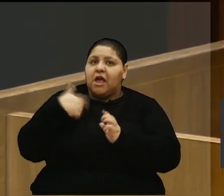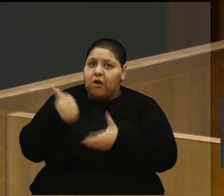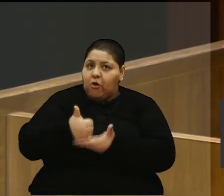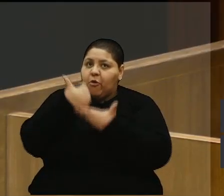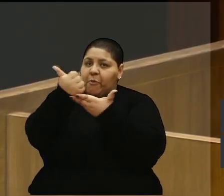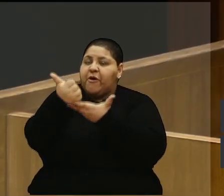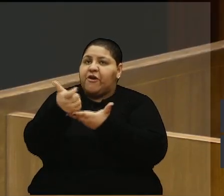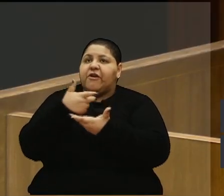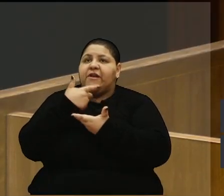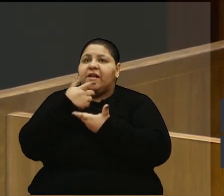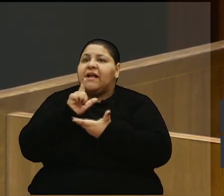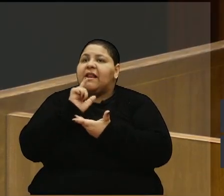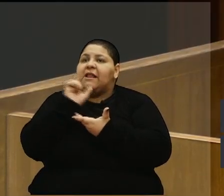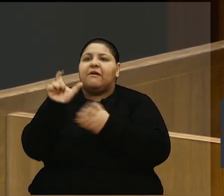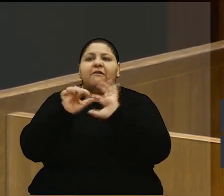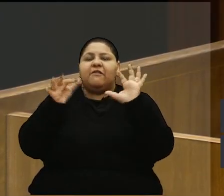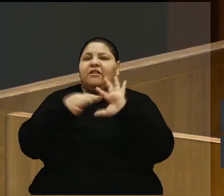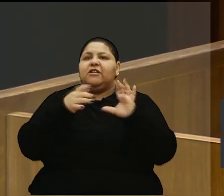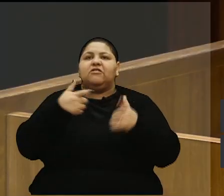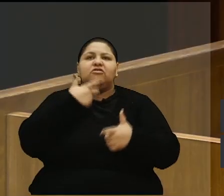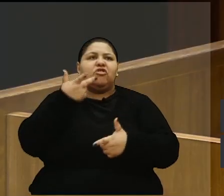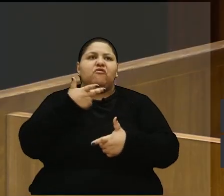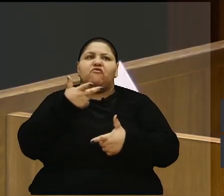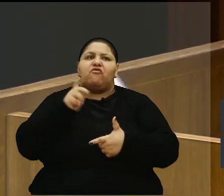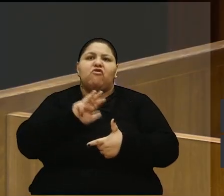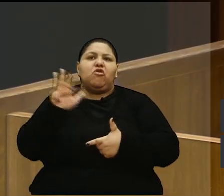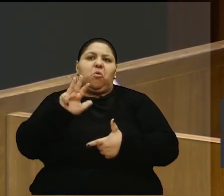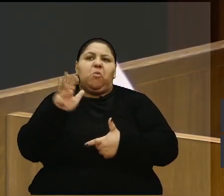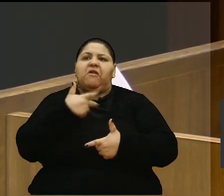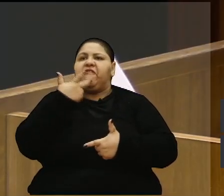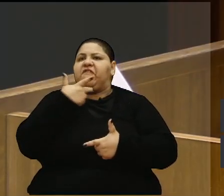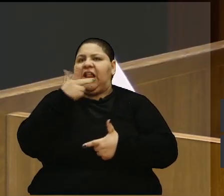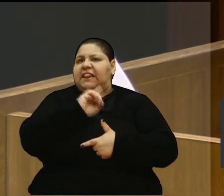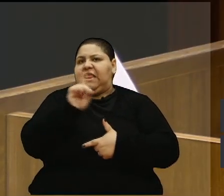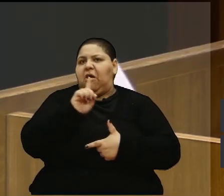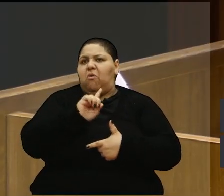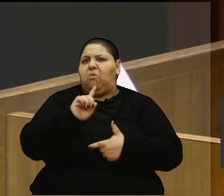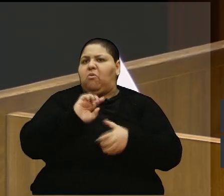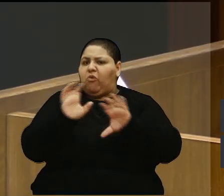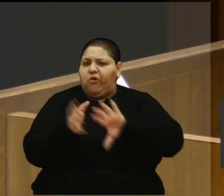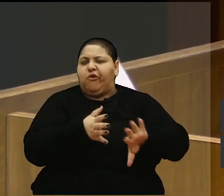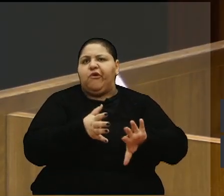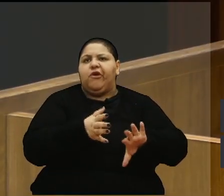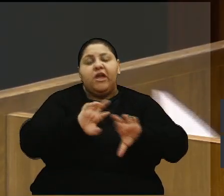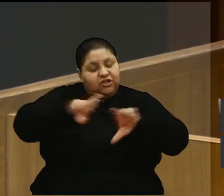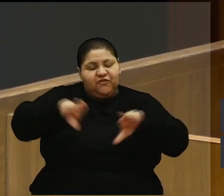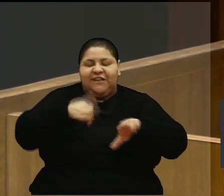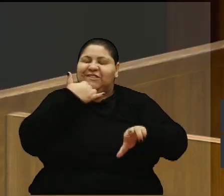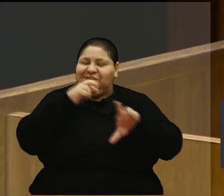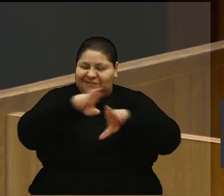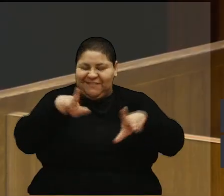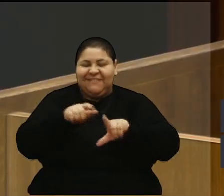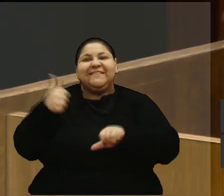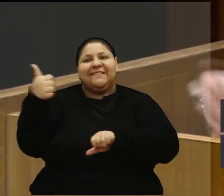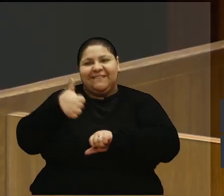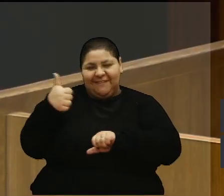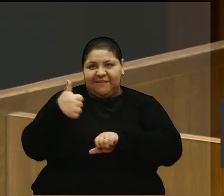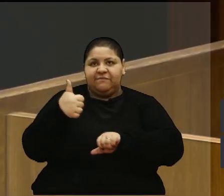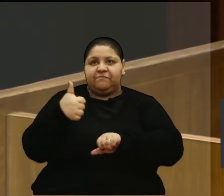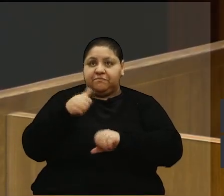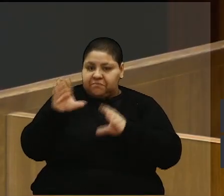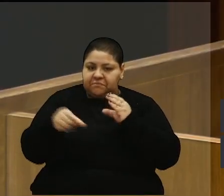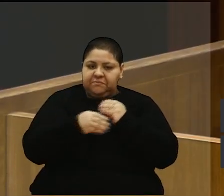liberdade de expressão. Eu não venho aqui dizer o que o Lula vai dizer nos discursos dele ou não. Bem pelo contrário. Eu acredito que a primeira